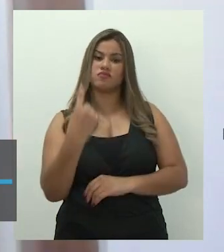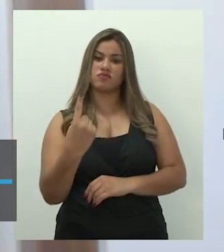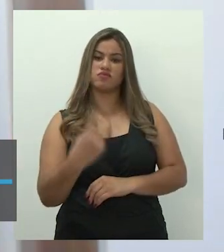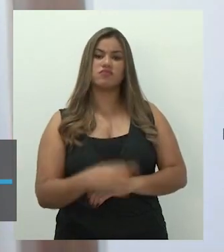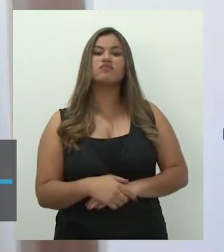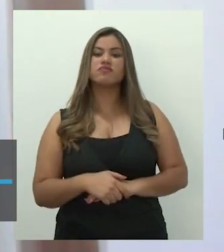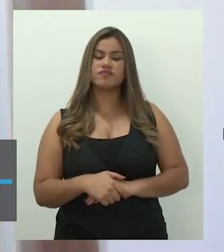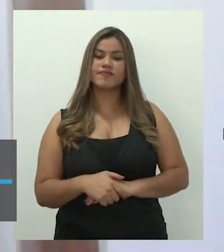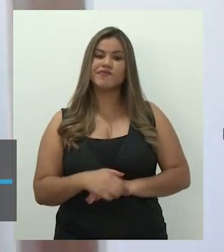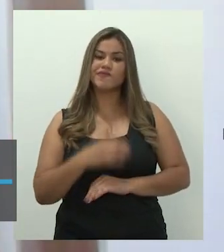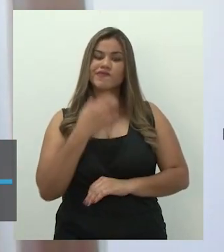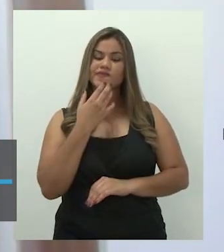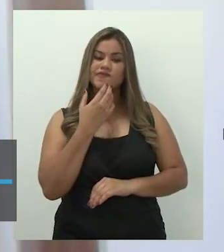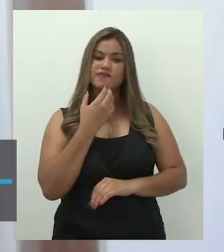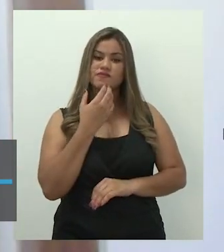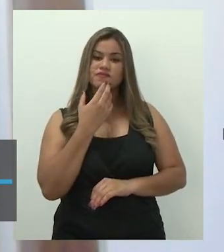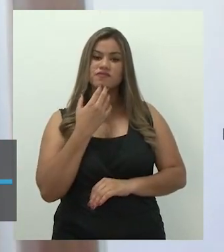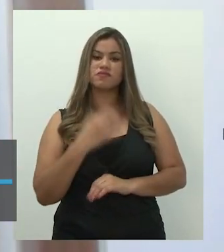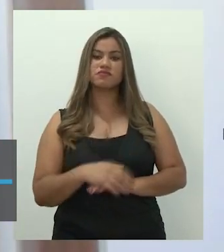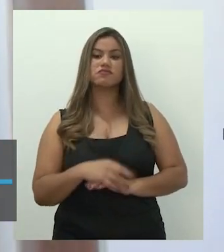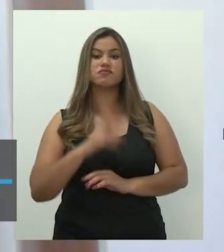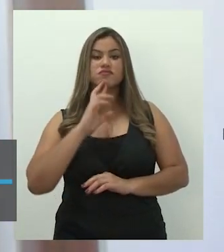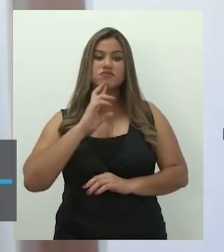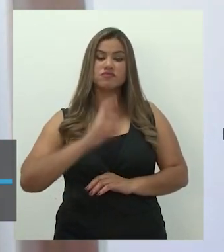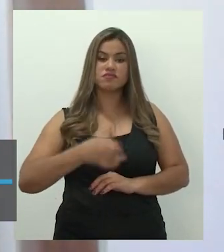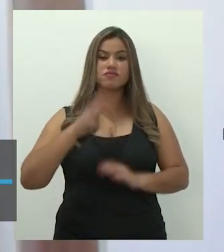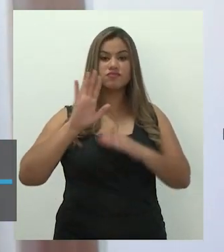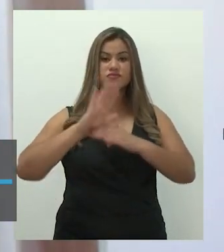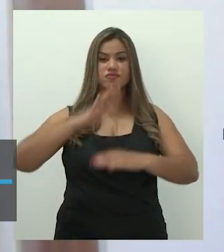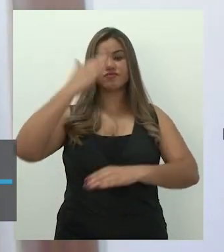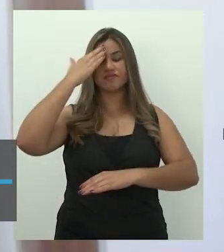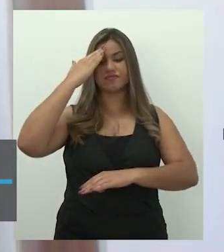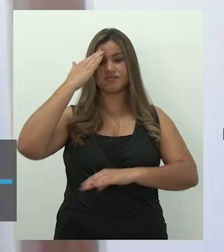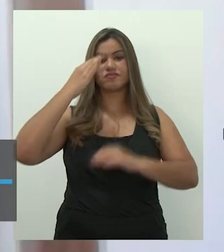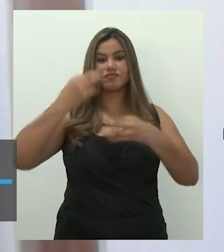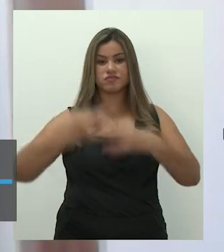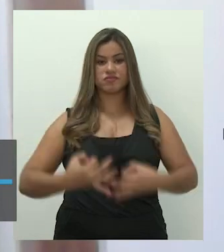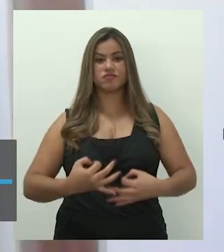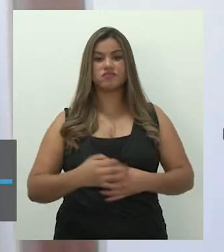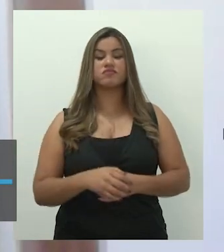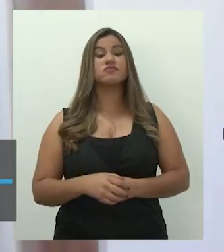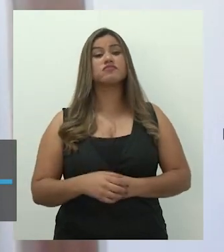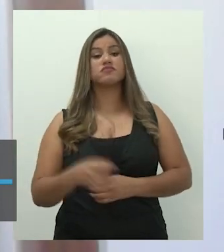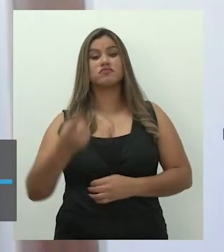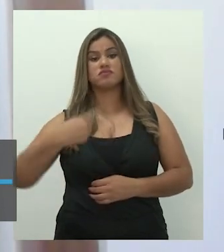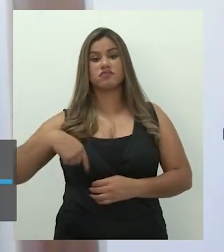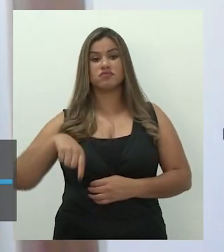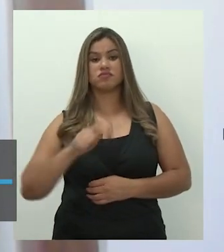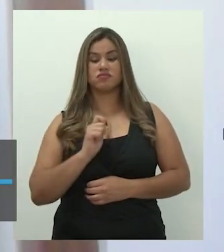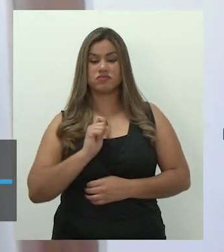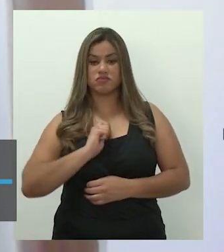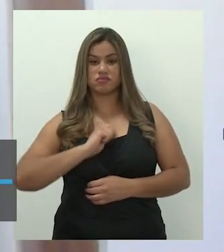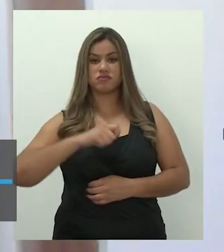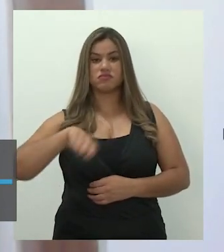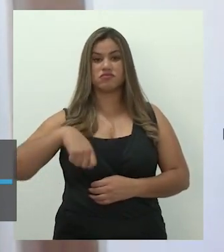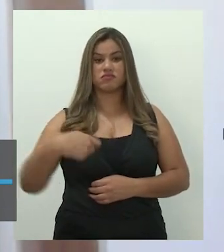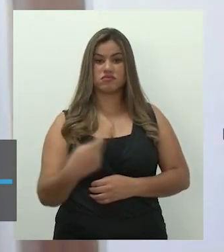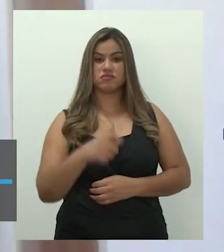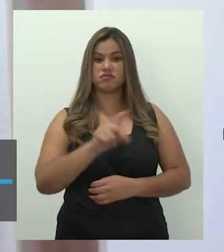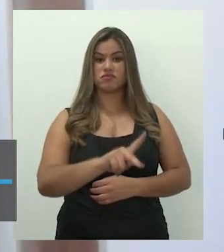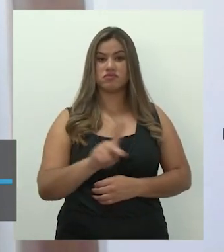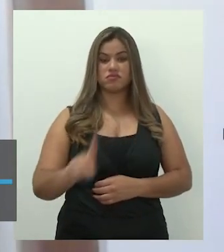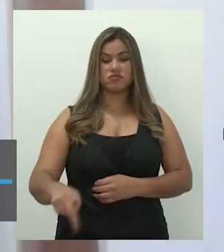resultado que ele possa compreender. E é essencial que a gente, como professor, que nós, professores, busquemos